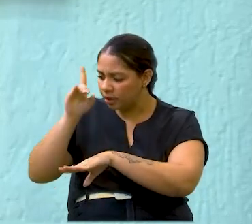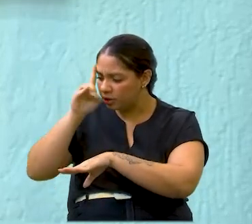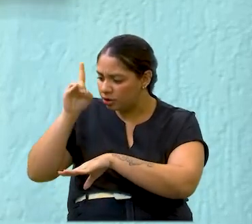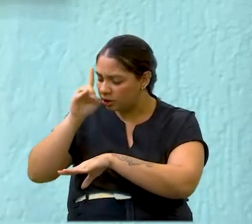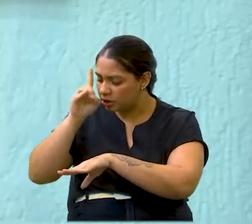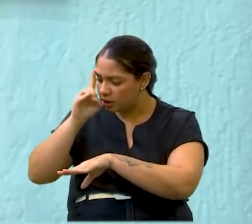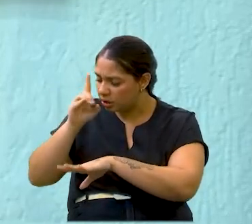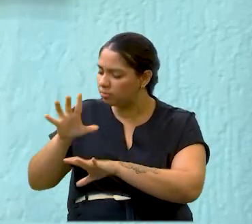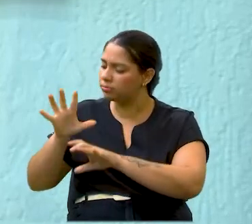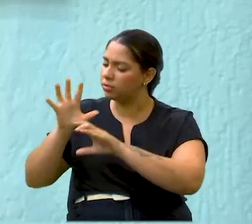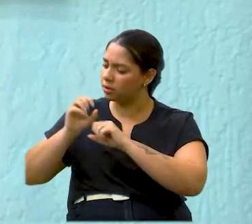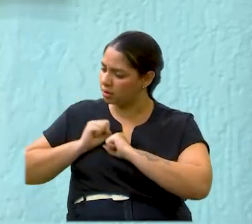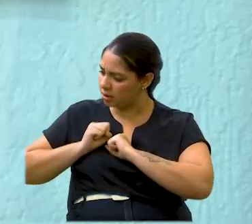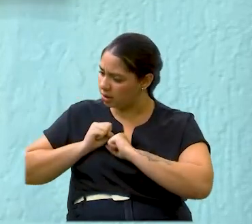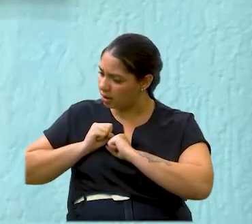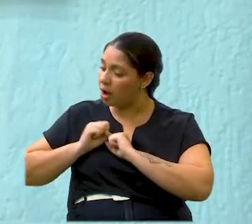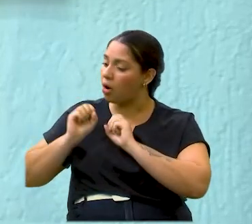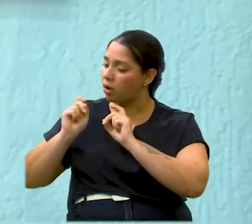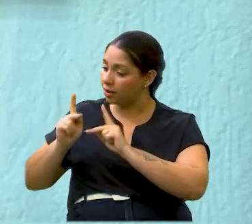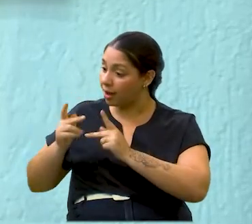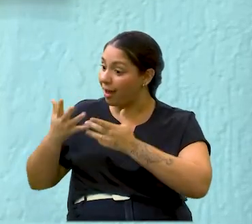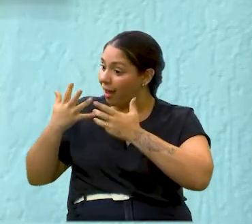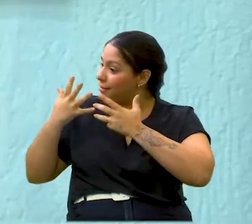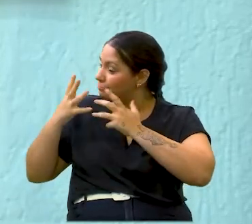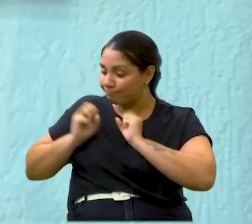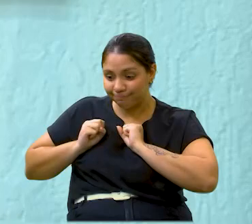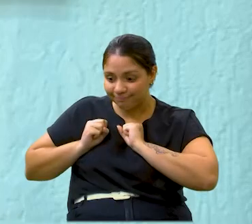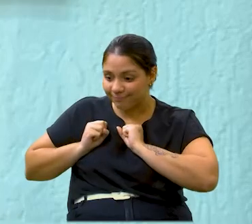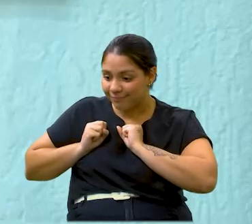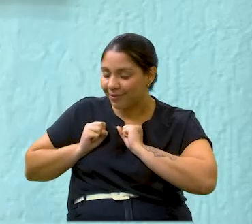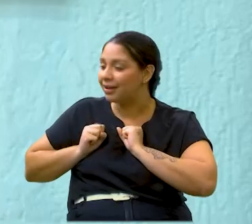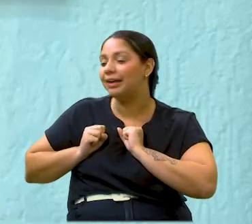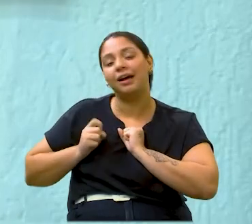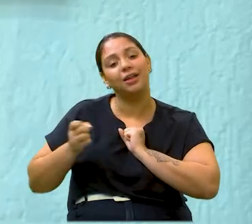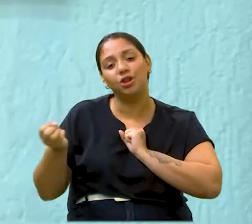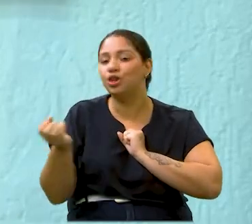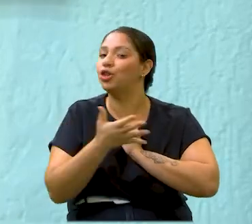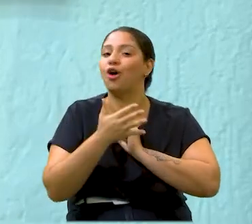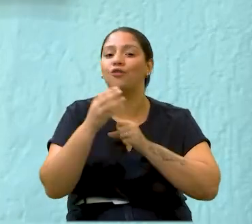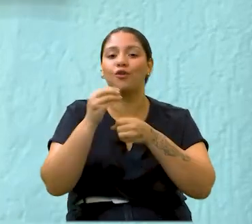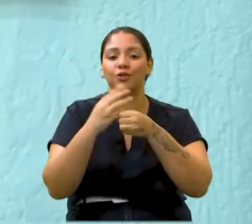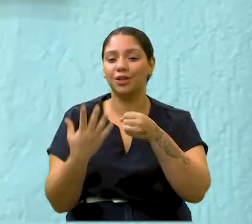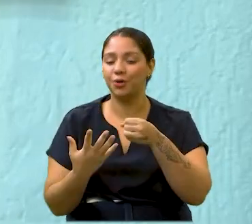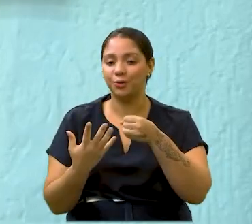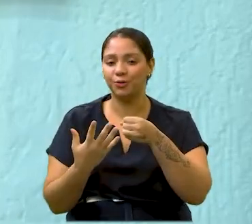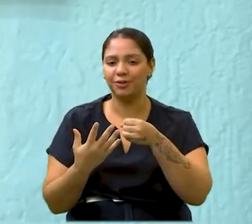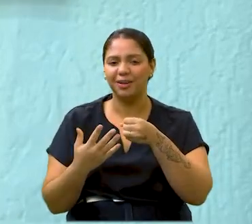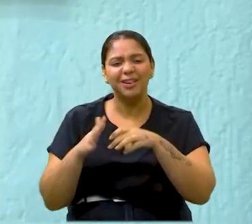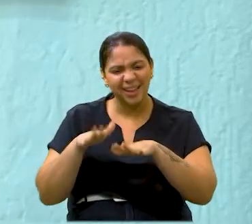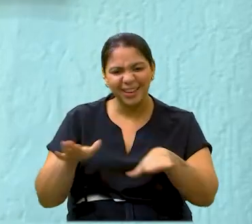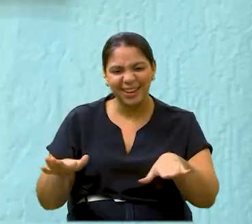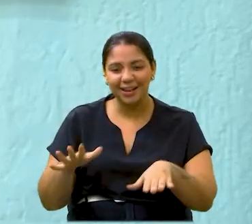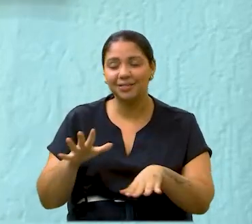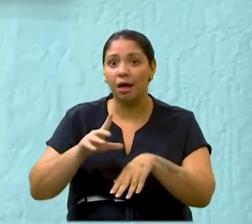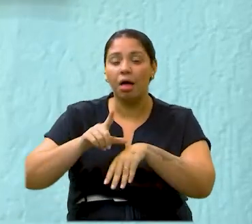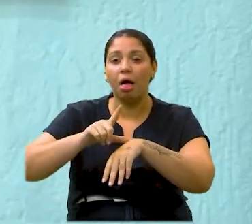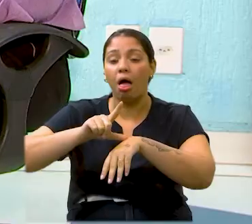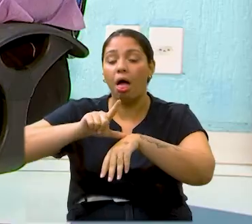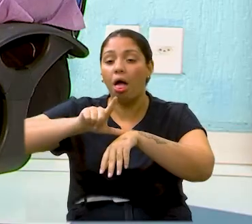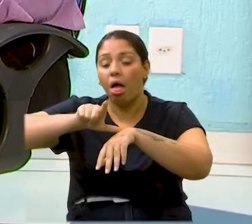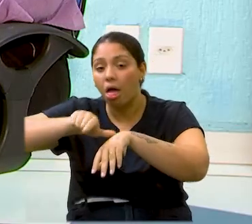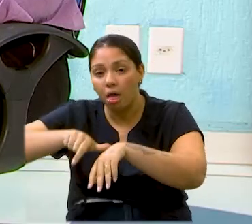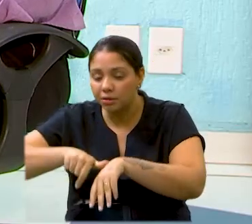aquele assunto, vem uma nova matéria. E acredite, a criança não fica atrasada, muito pelo contrário, a gente consegue